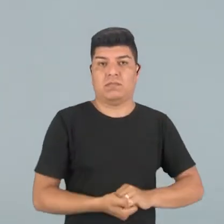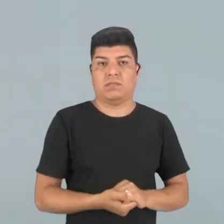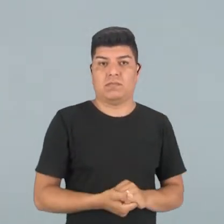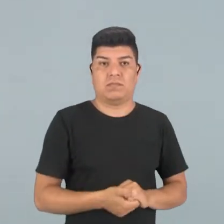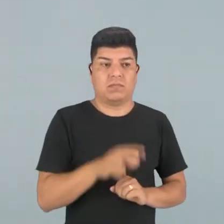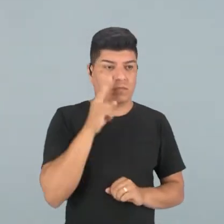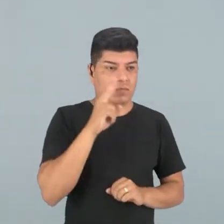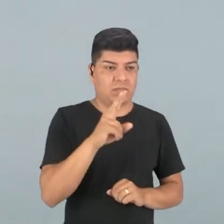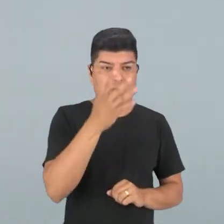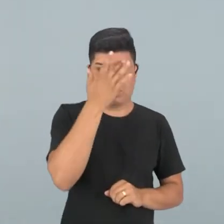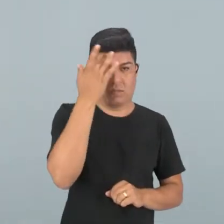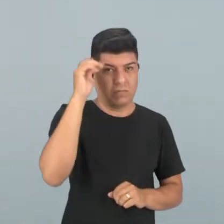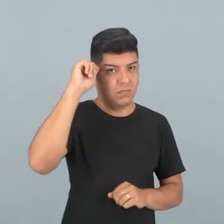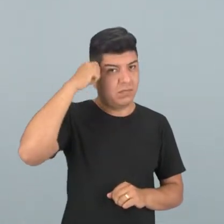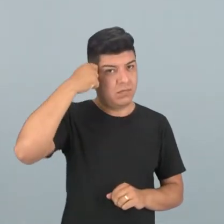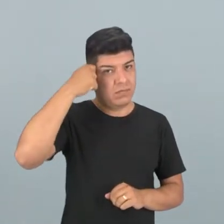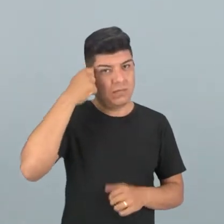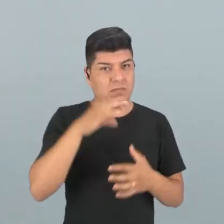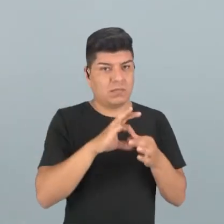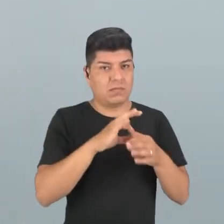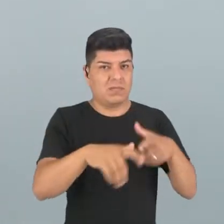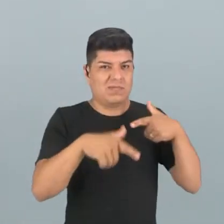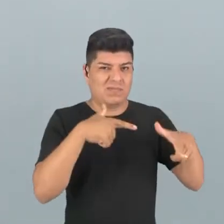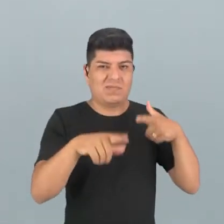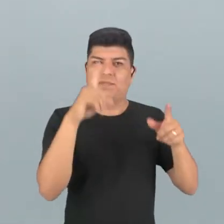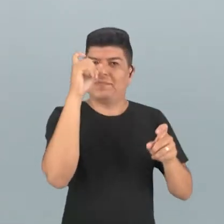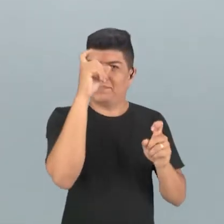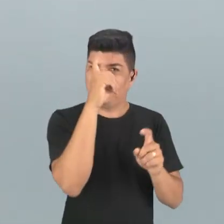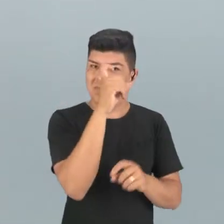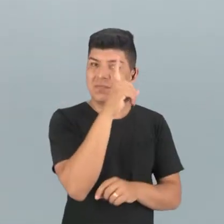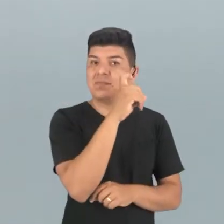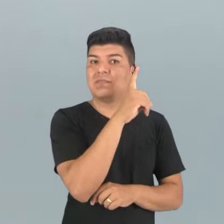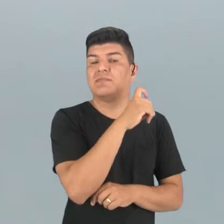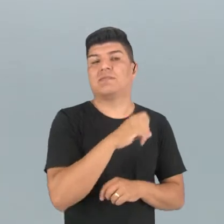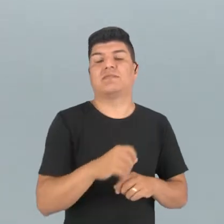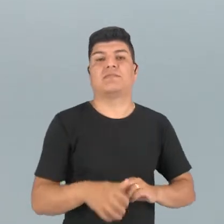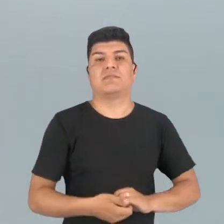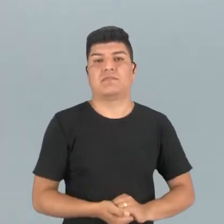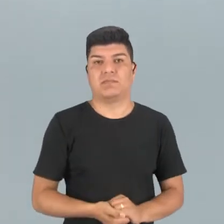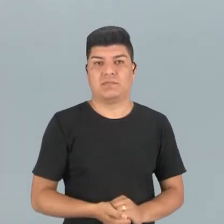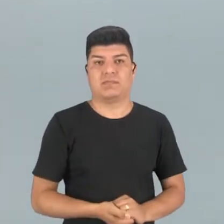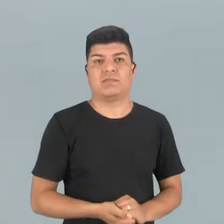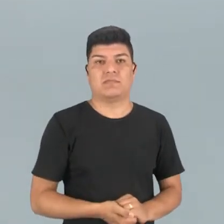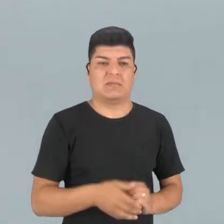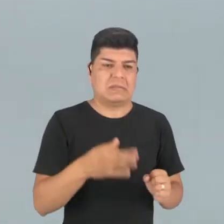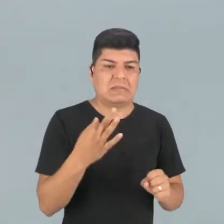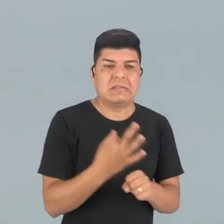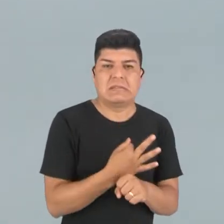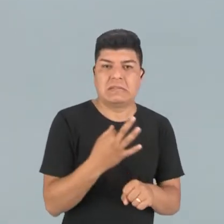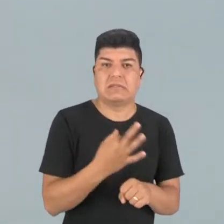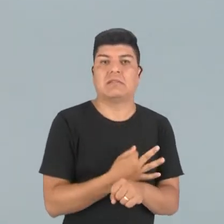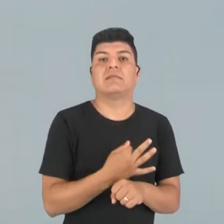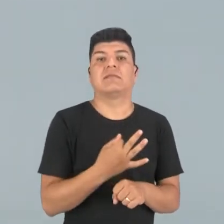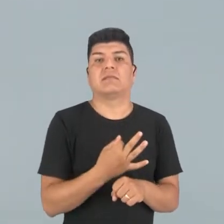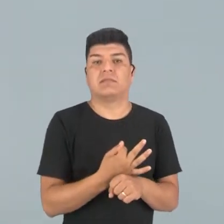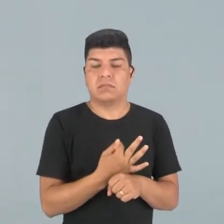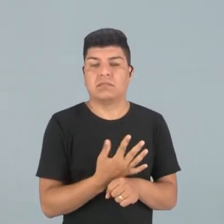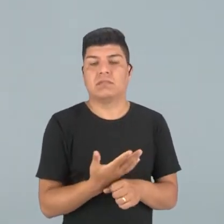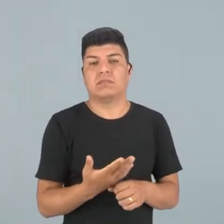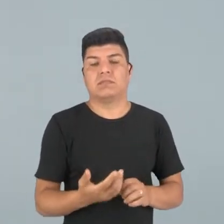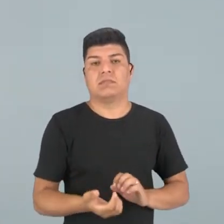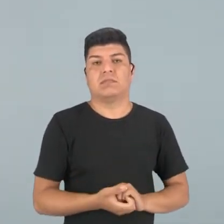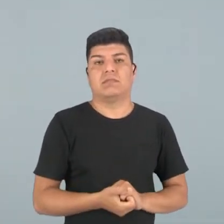de ver o negro ligado ao trabalho duro, né, o trabalho ali né, de resistência ali mesmo, né?